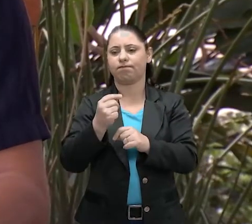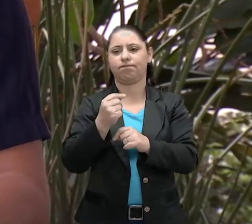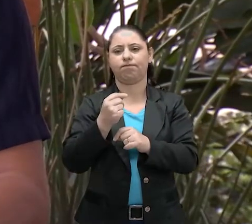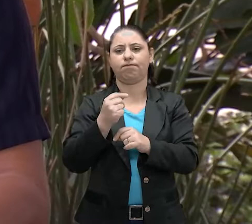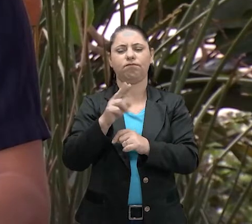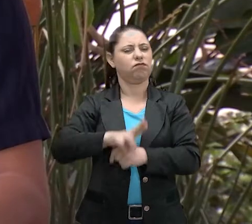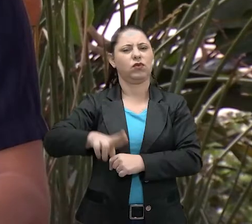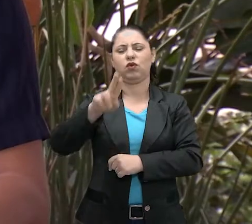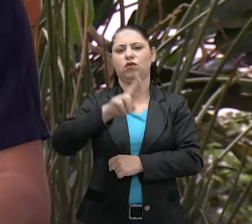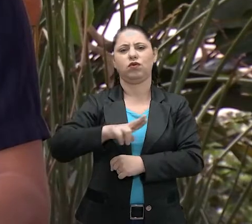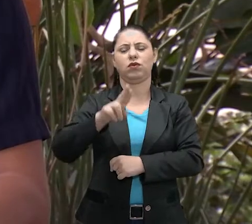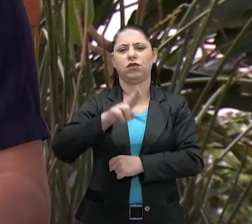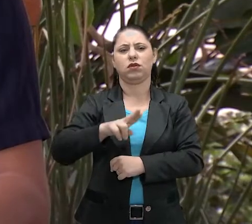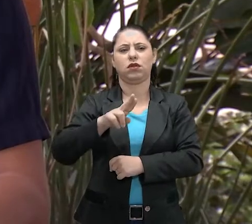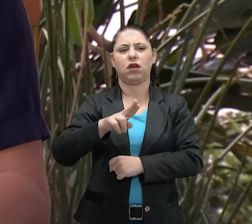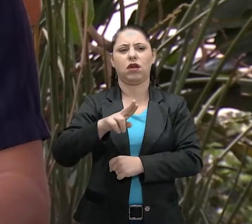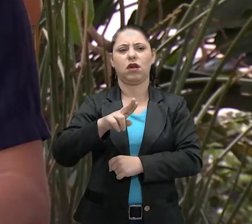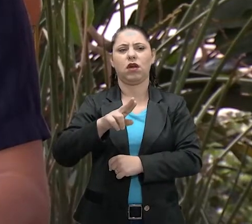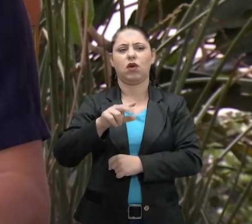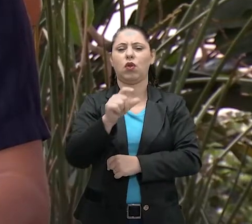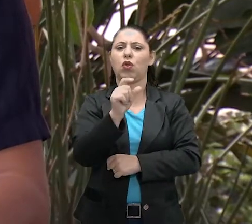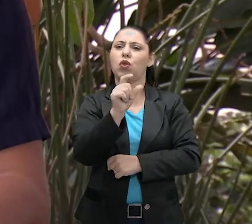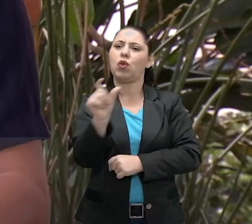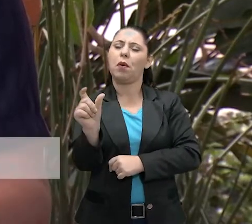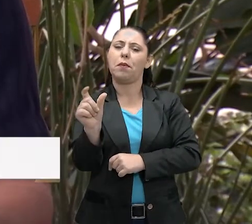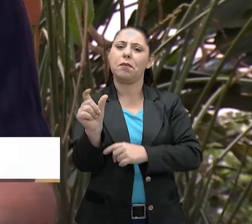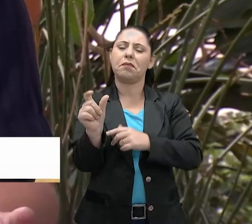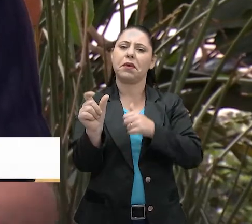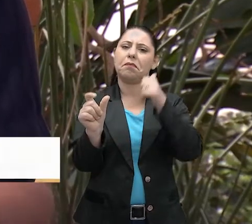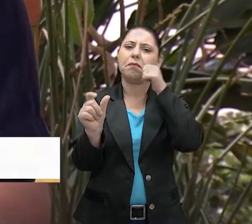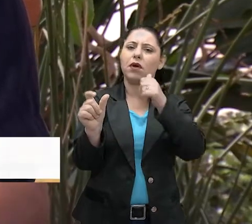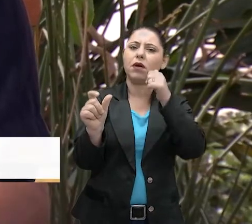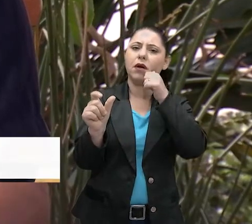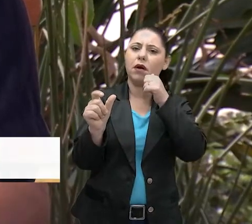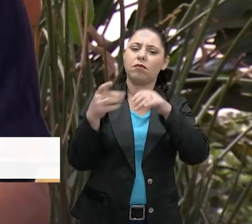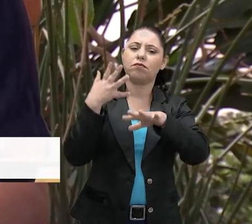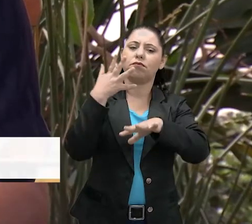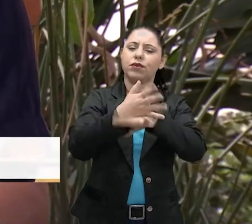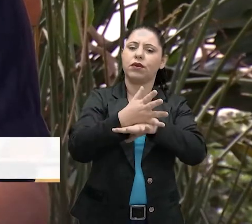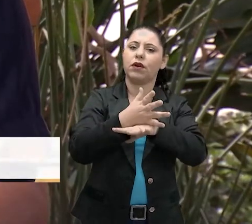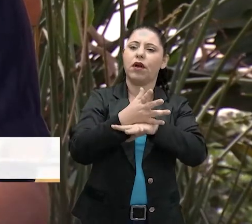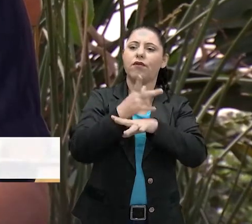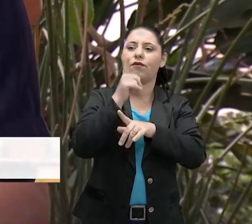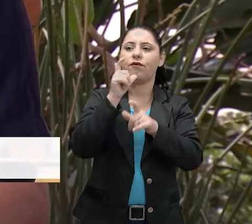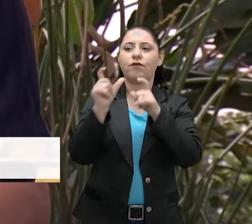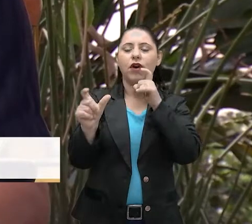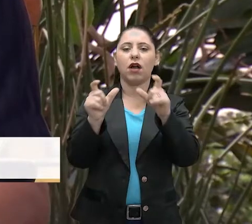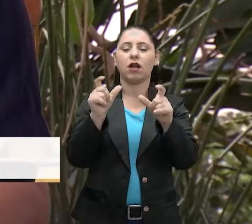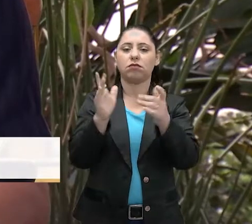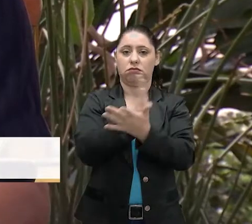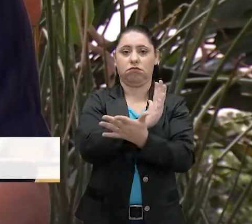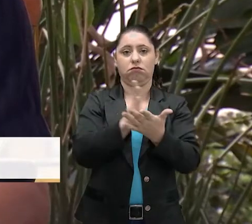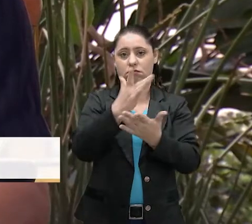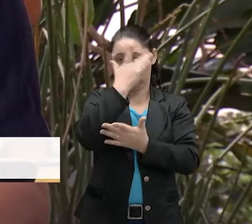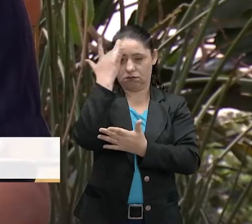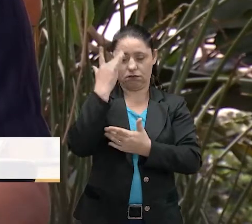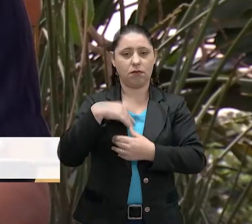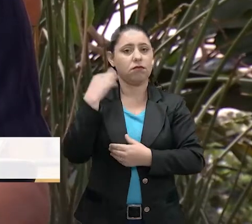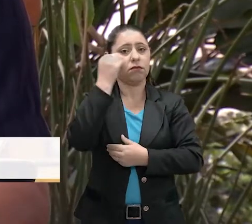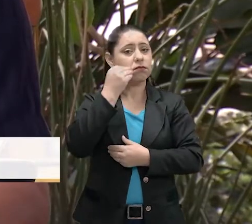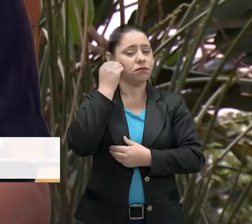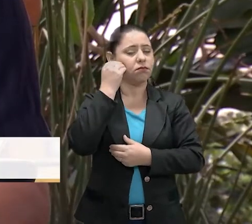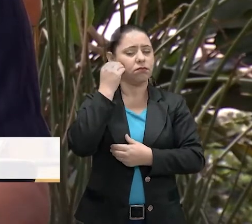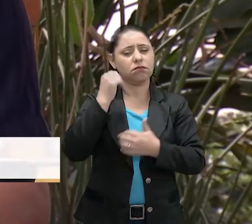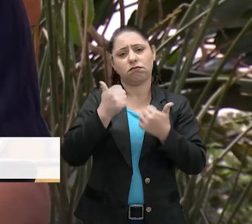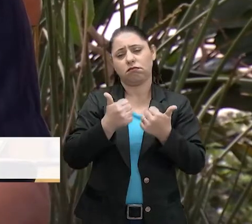eu não deveria usar um heterônimo feminino que podia invadir o lugar de fala de alguém. De qualquer maneira, foi uma